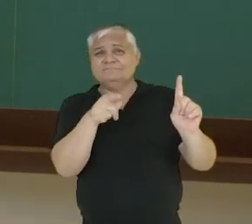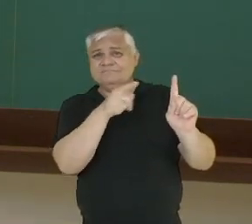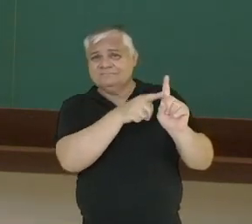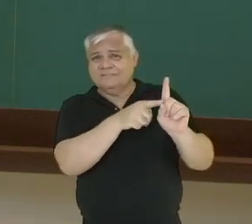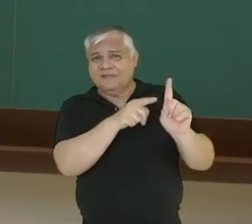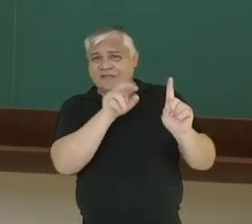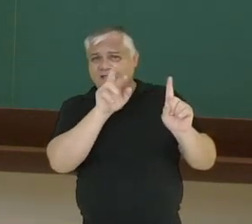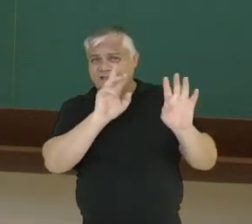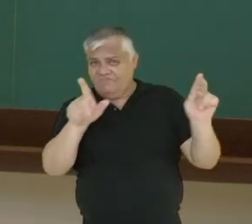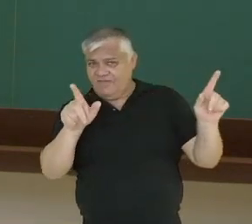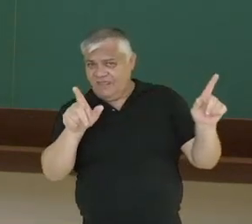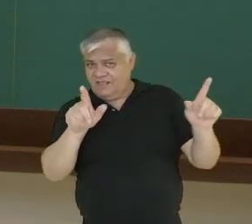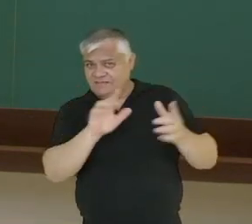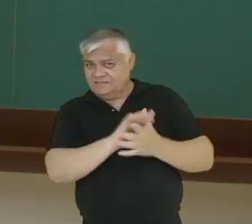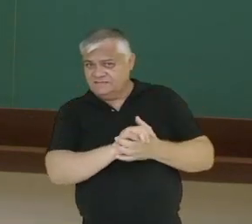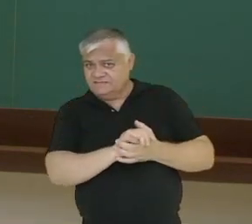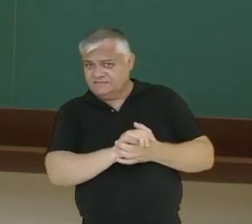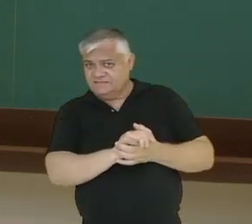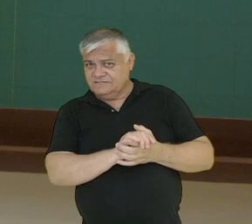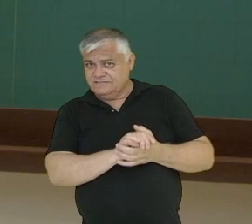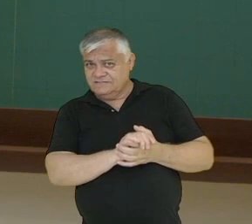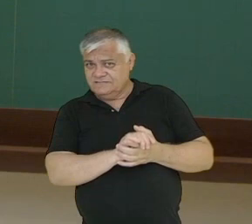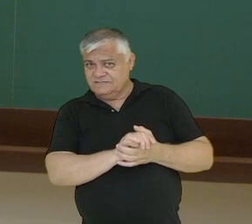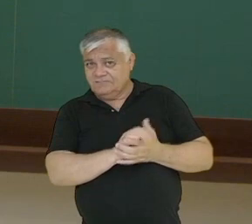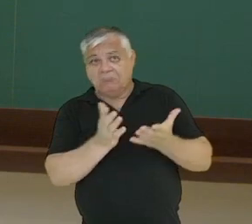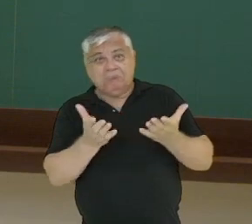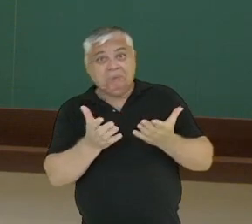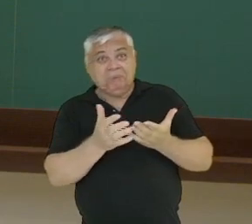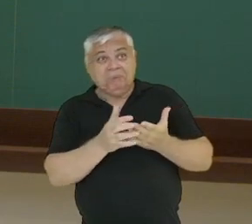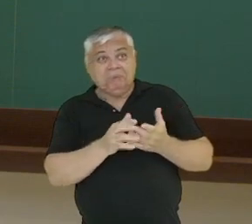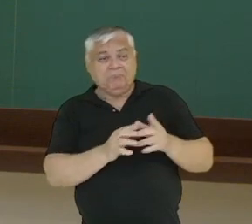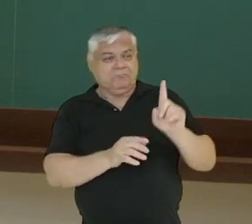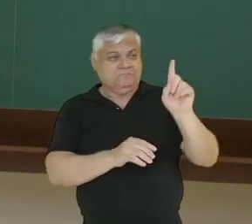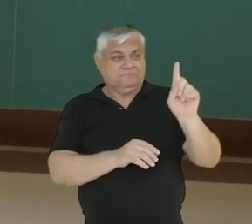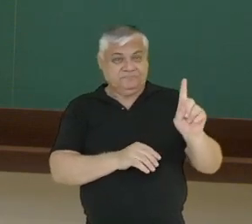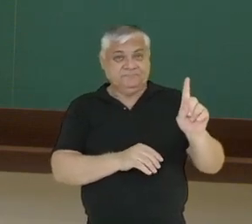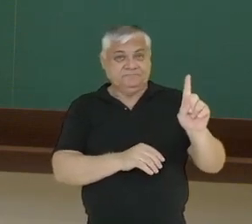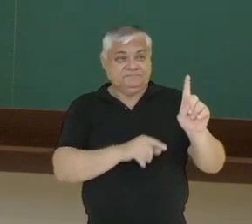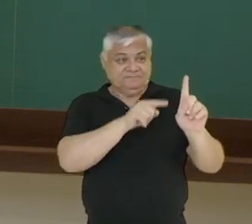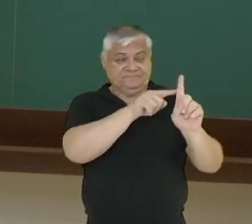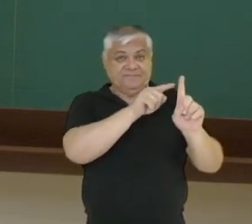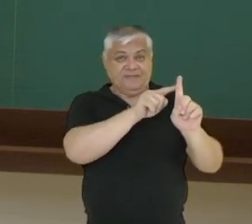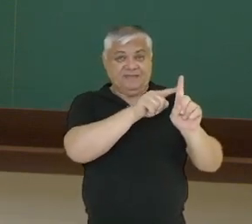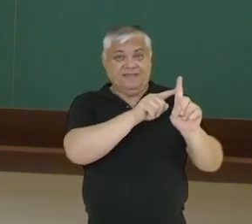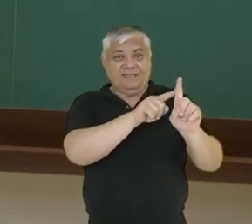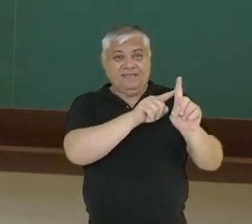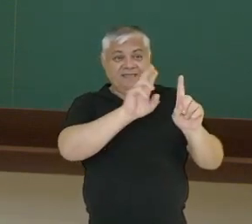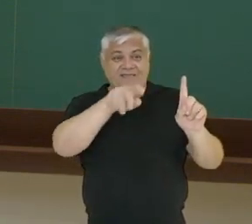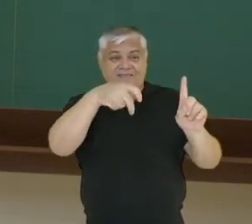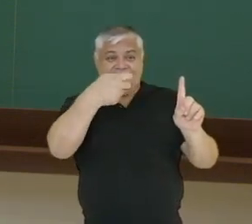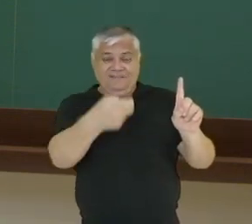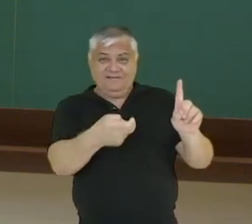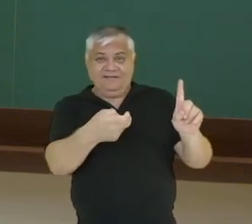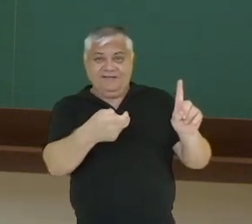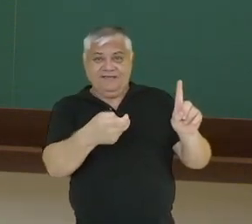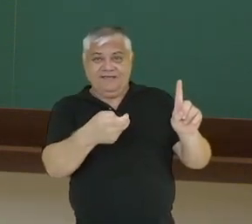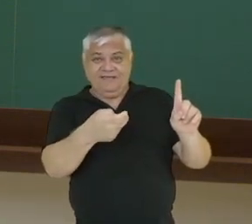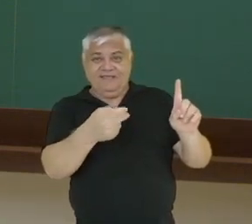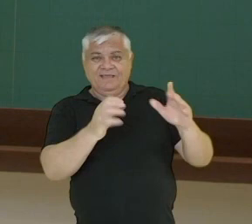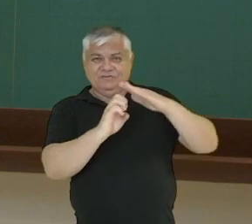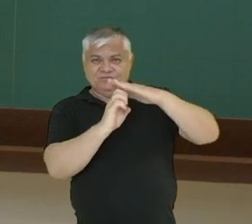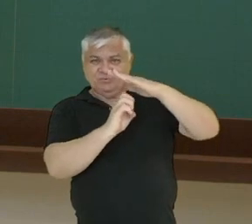duas pessoas diferentes? Será que aqui, essa estrutura e essa estrutura